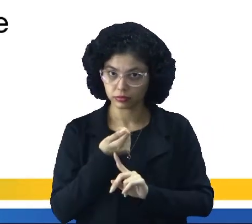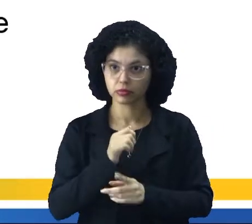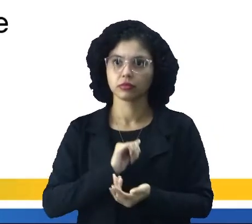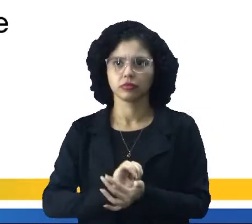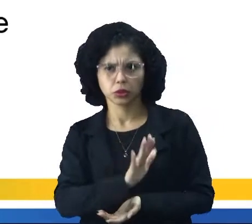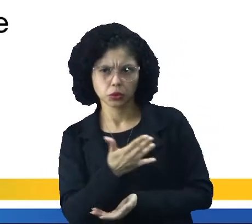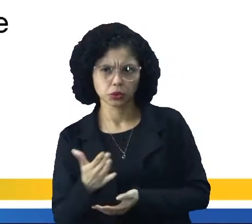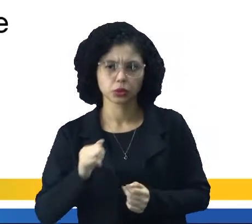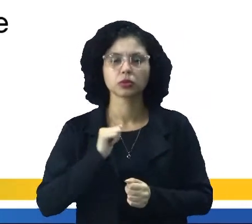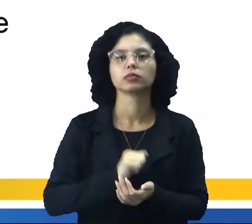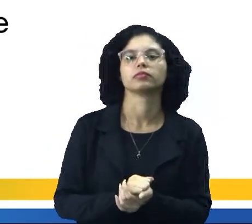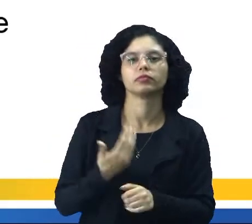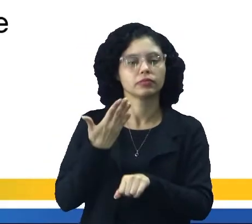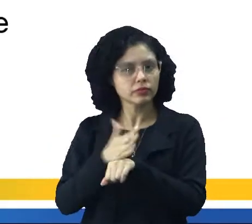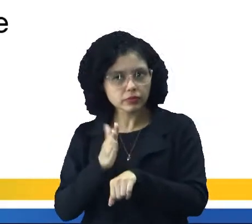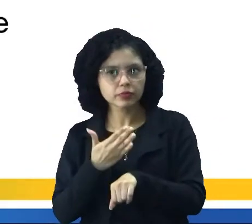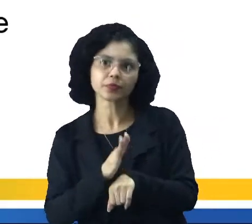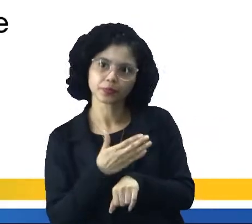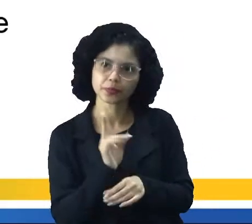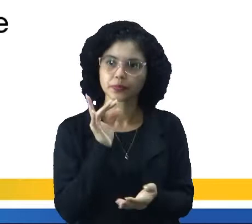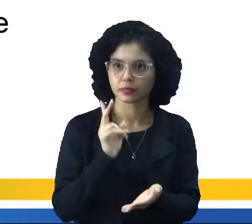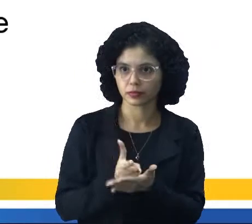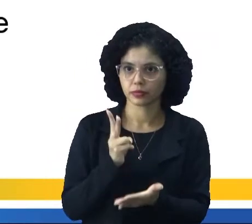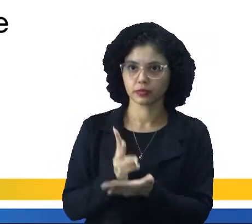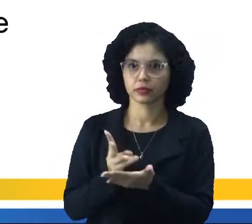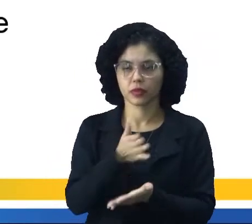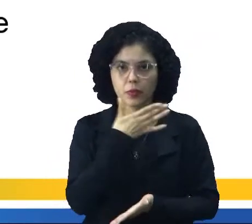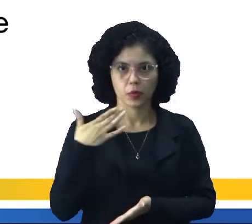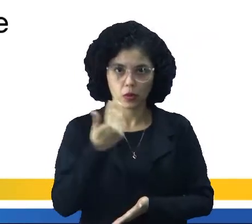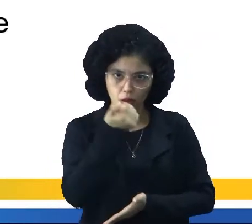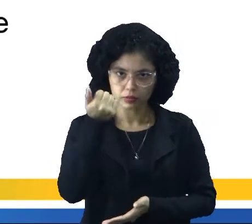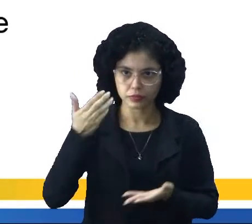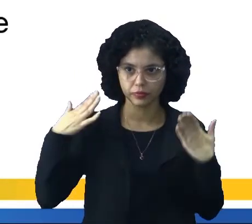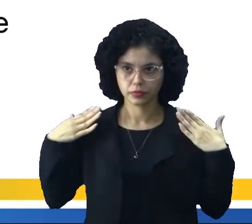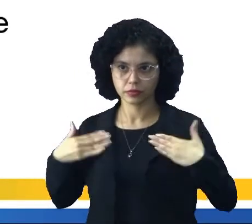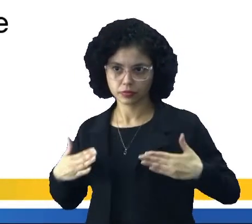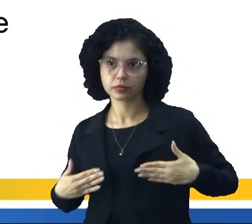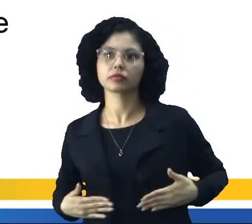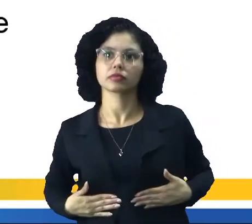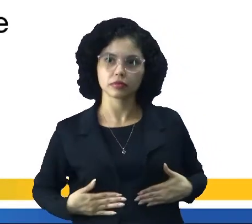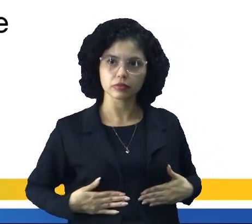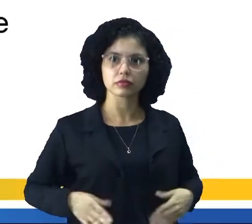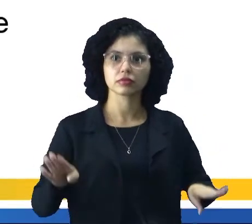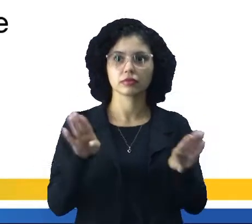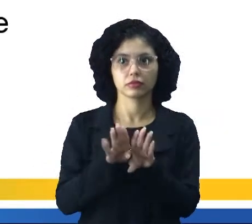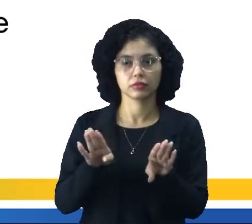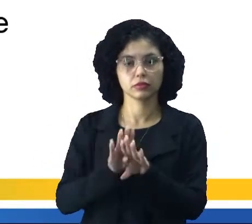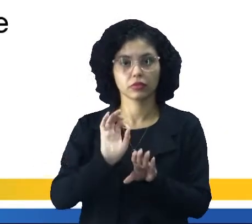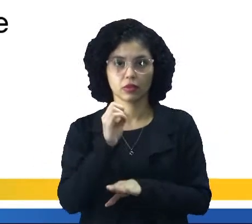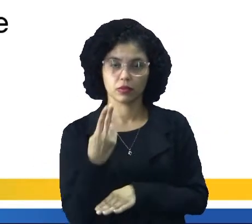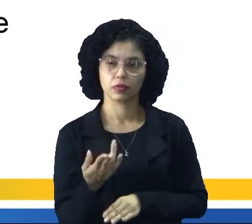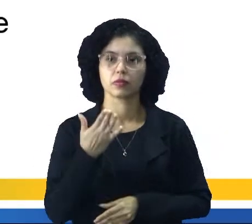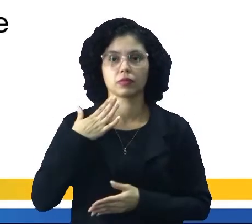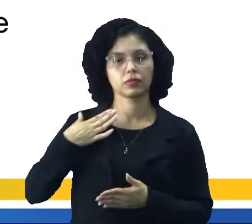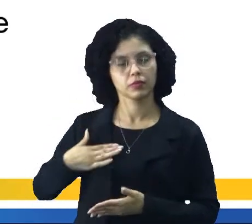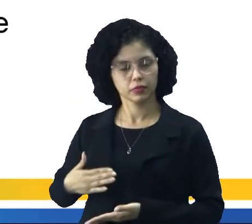por meio do exercício especializados, visa aprimorar suas capacidades físicas, ou